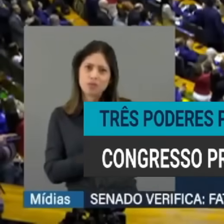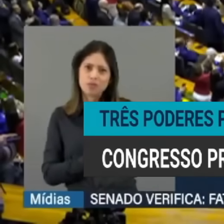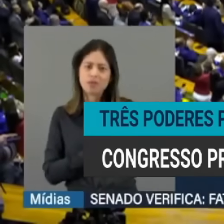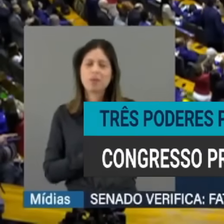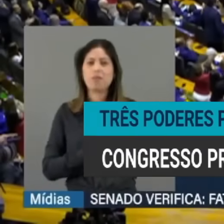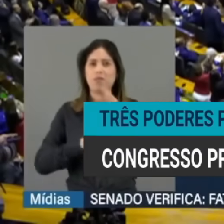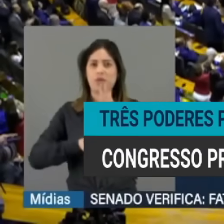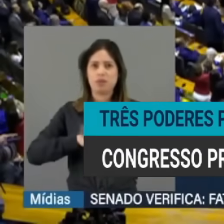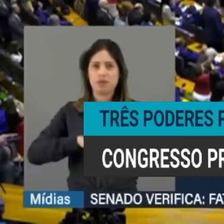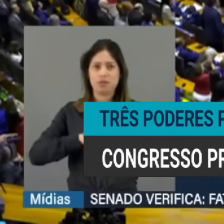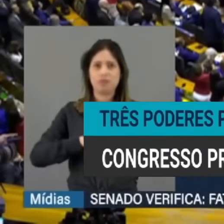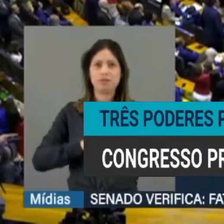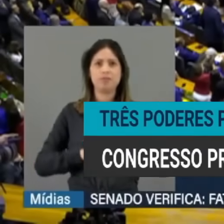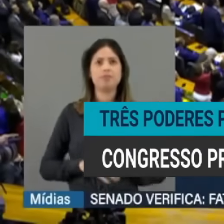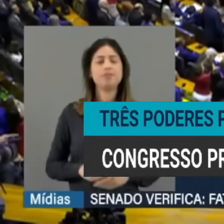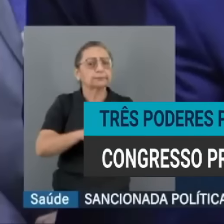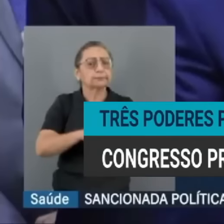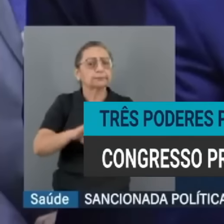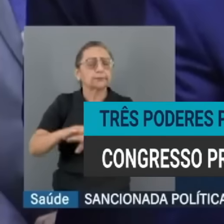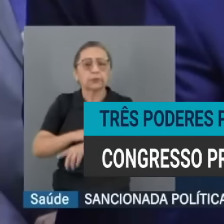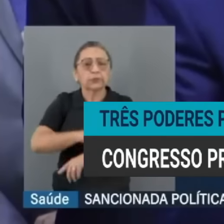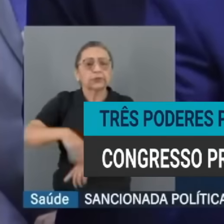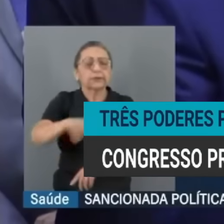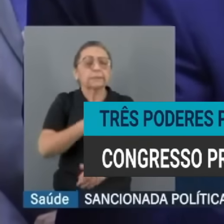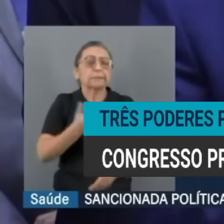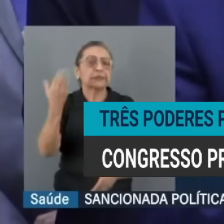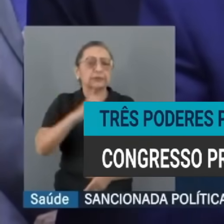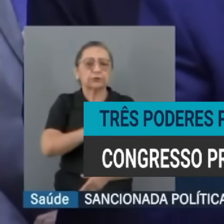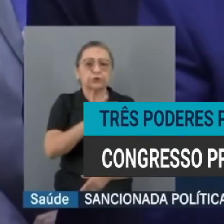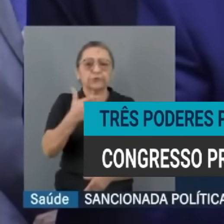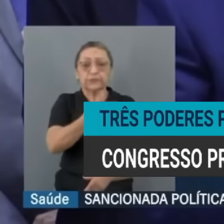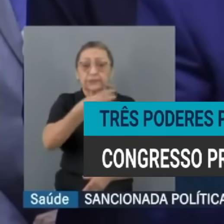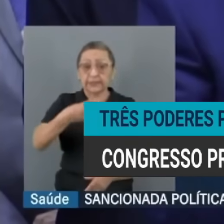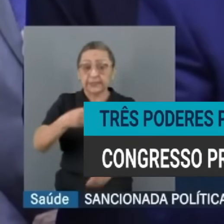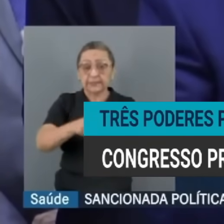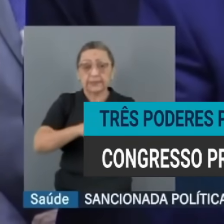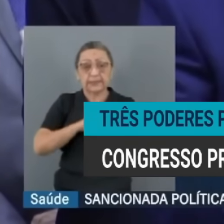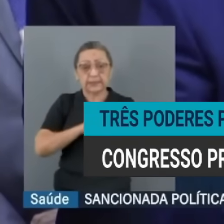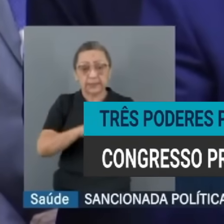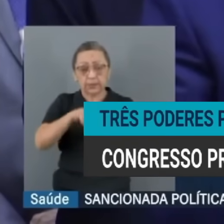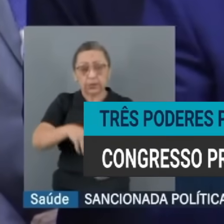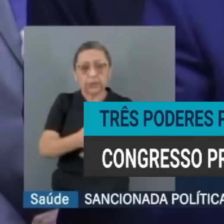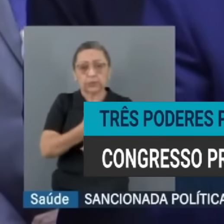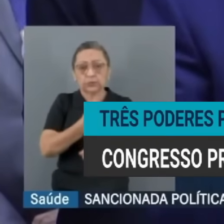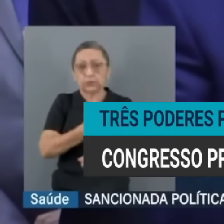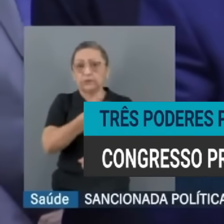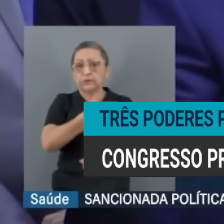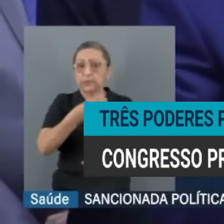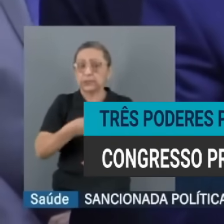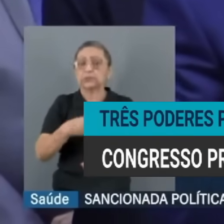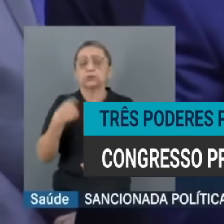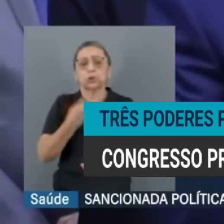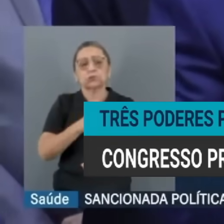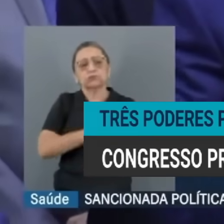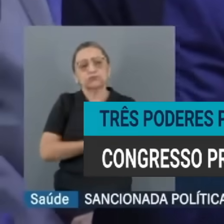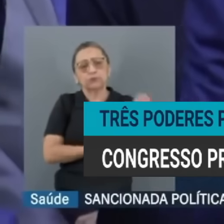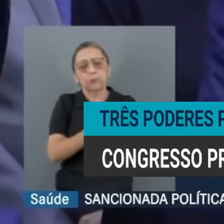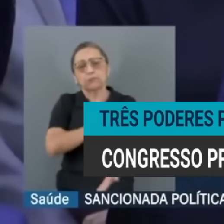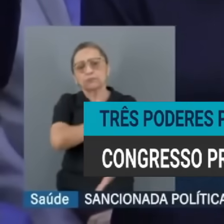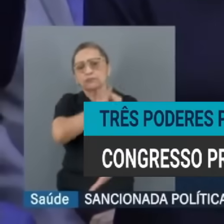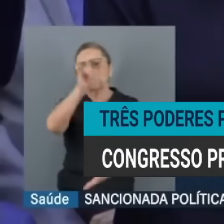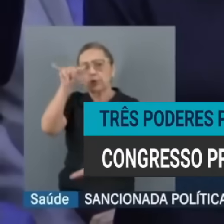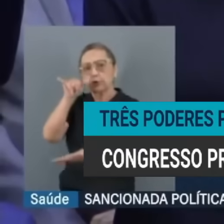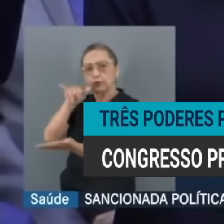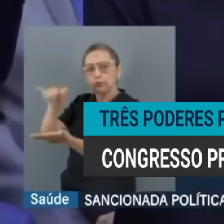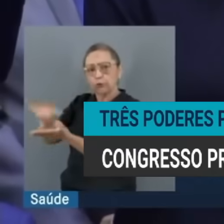Haddad e Simone tebit por sua vez o presidente Lula enalteceu a atuação do Poder Legislativo